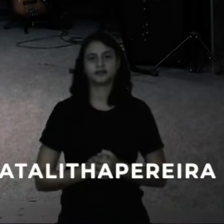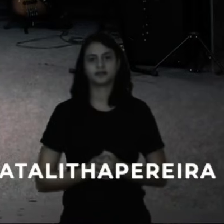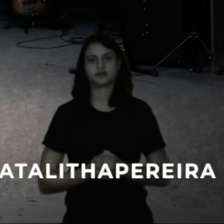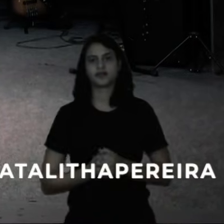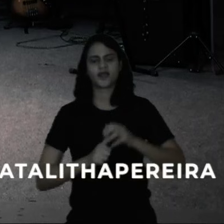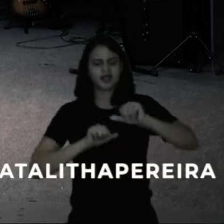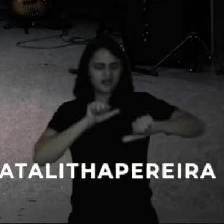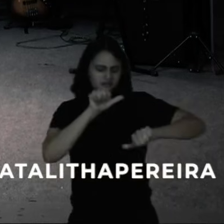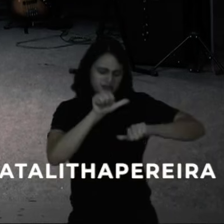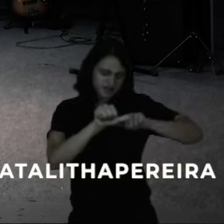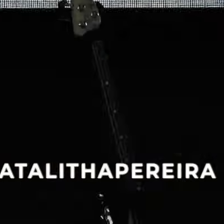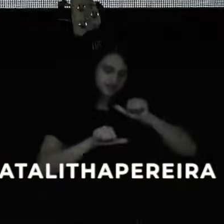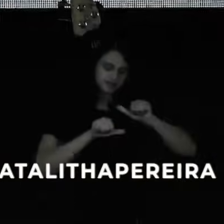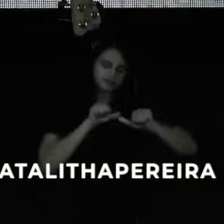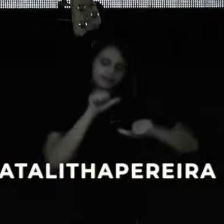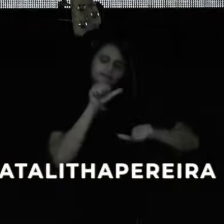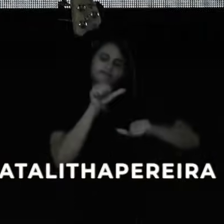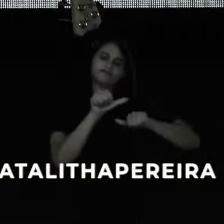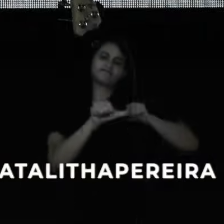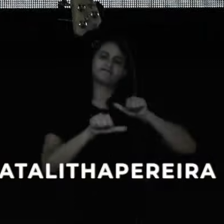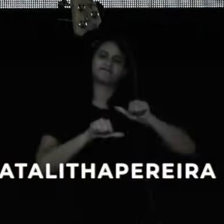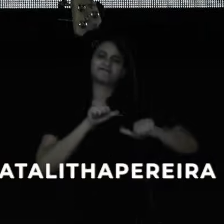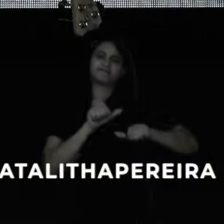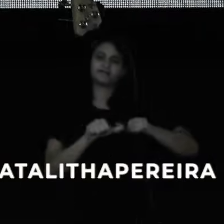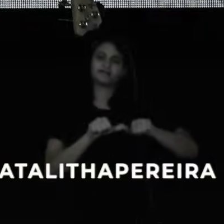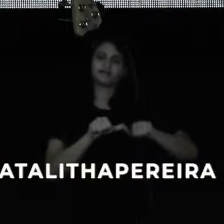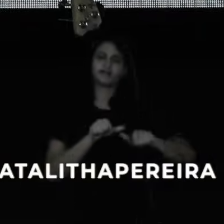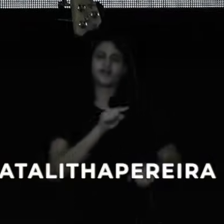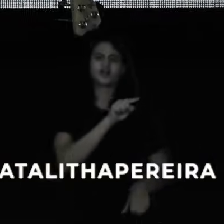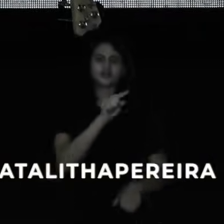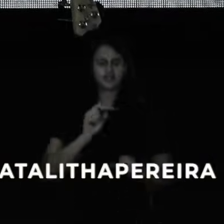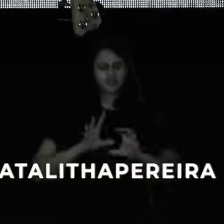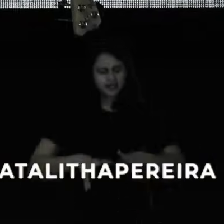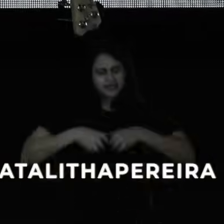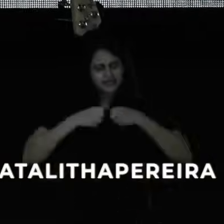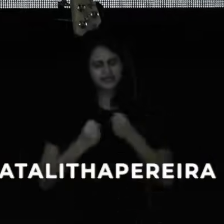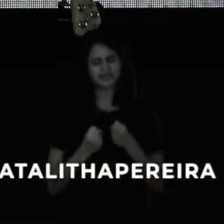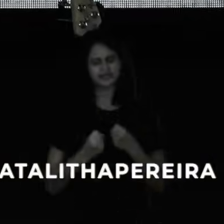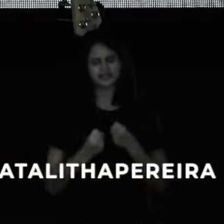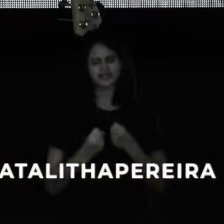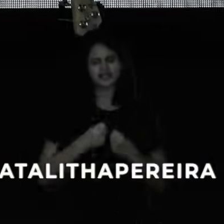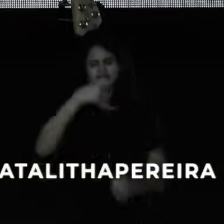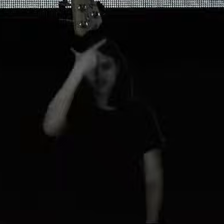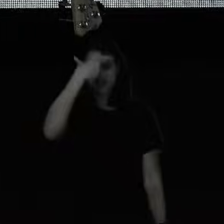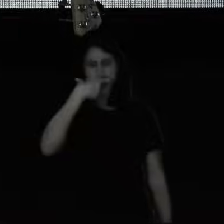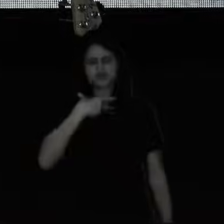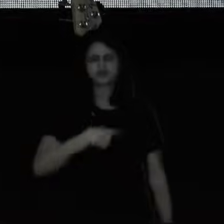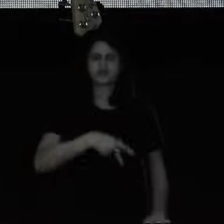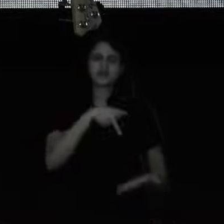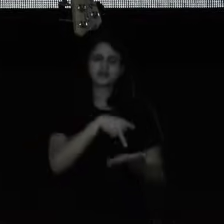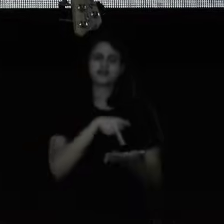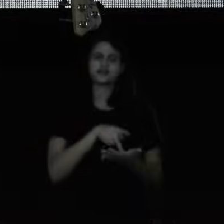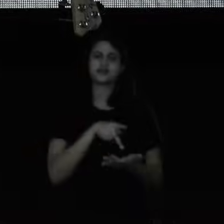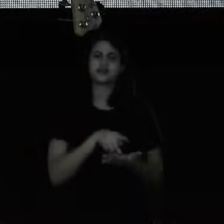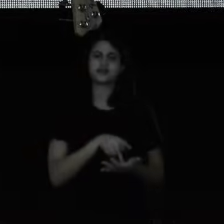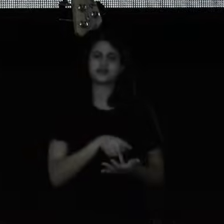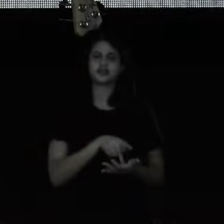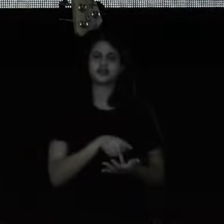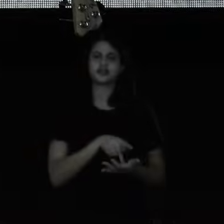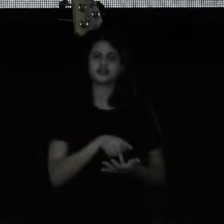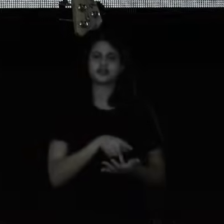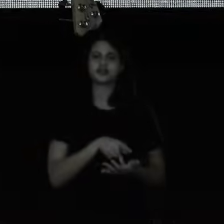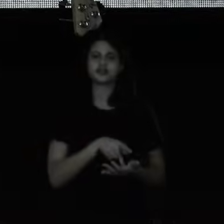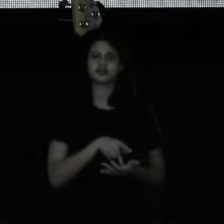vai acabar. Você tem que aceitar quem você é de verdade. Você tem que parar de criar falsos